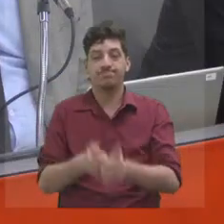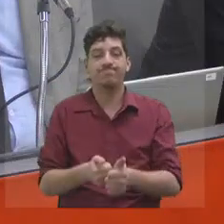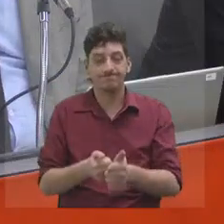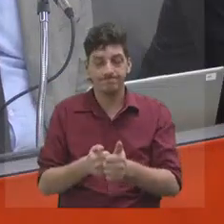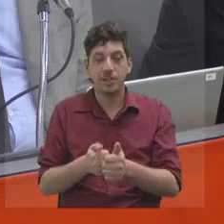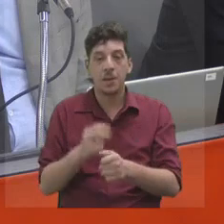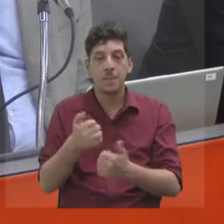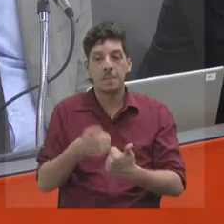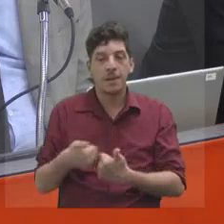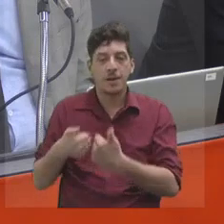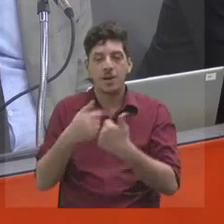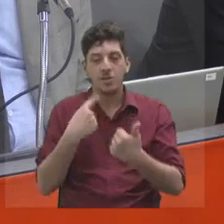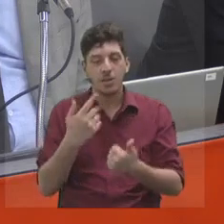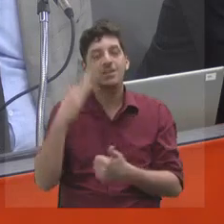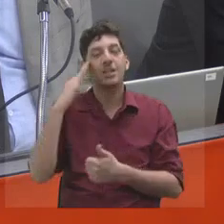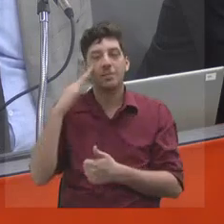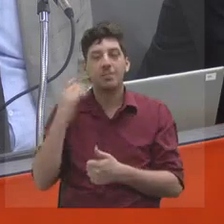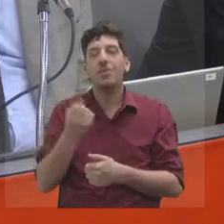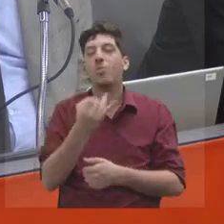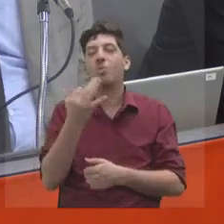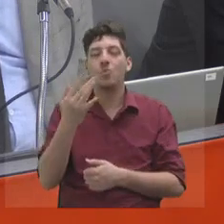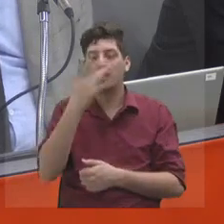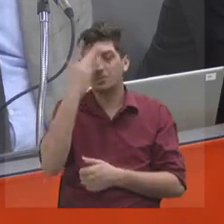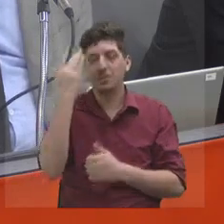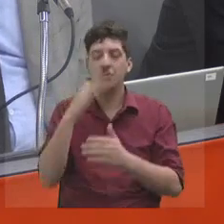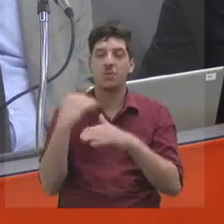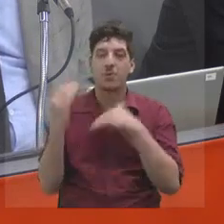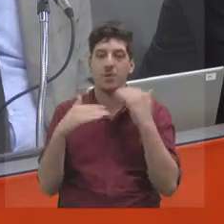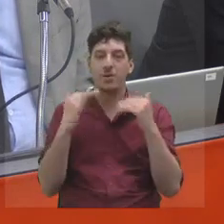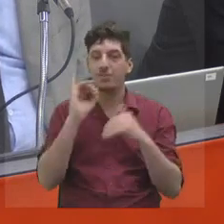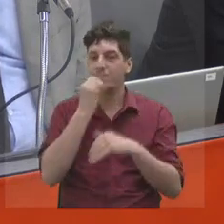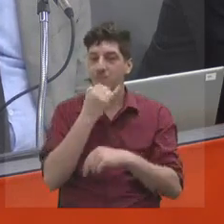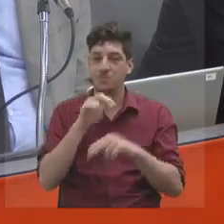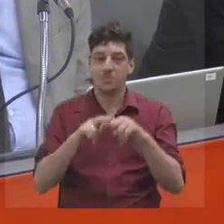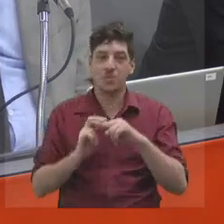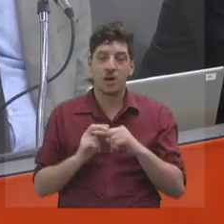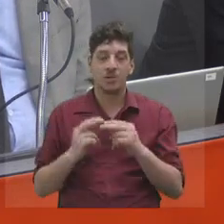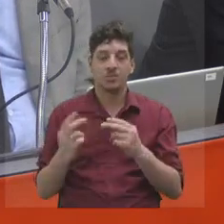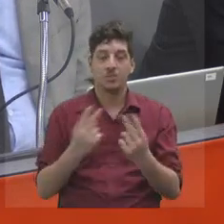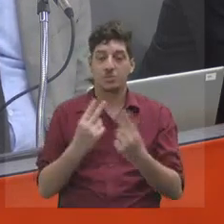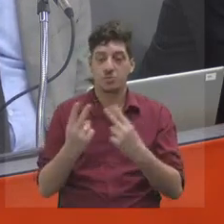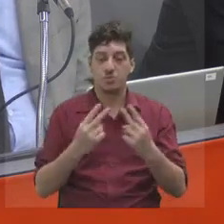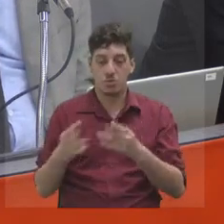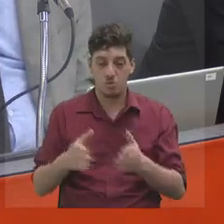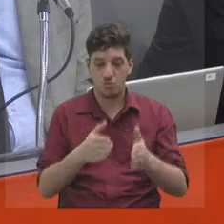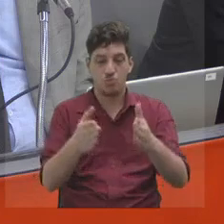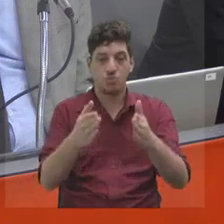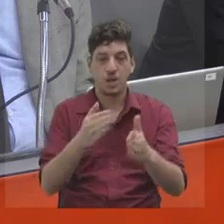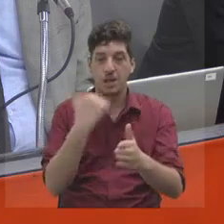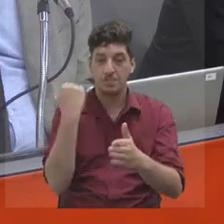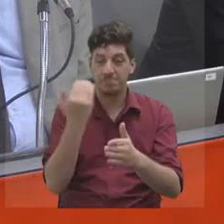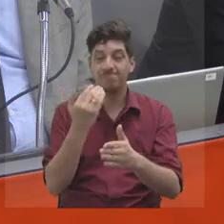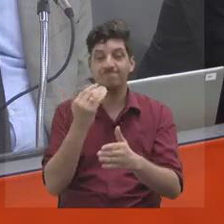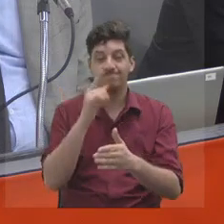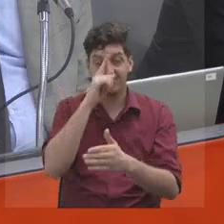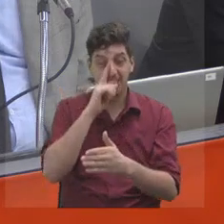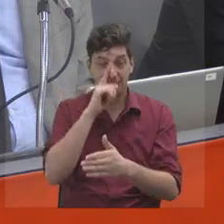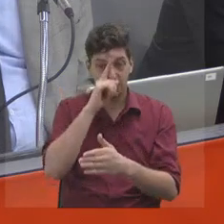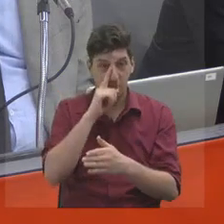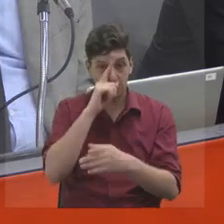sabemos aí né quantas vidas infelizmente foram né foram ceifadas por esse trecho é um trecho Federal a gente tá acompanhando muito de perto desse diálogo